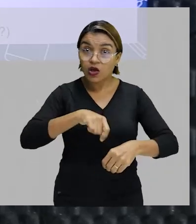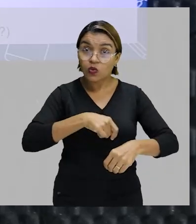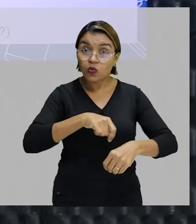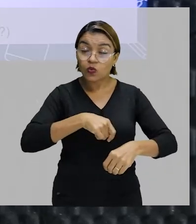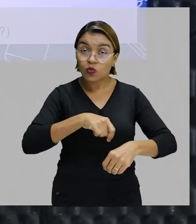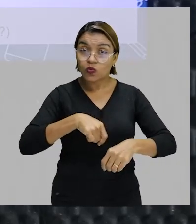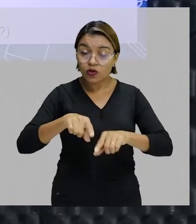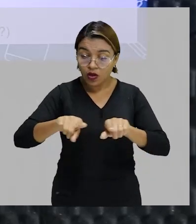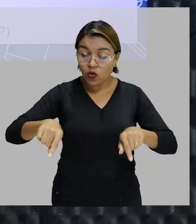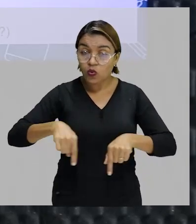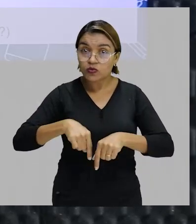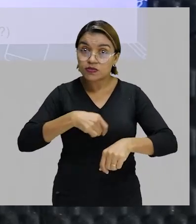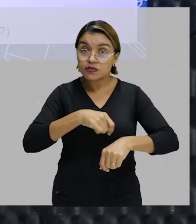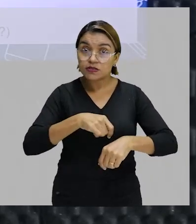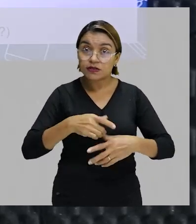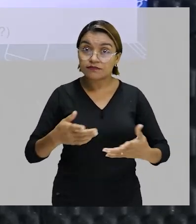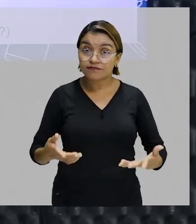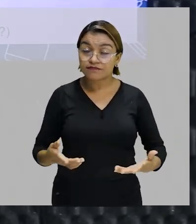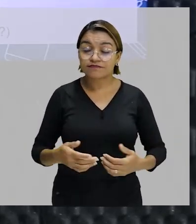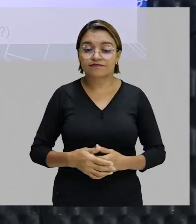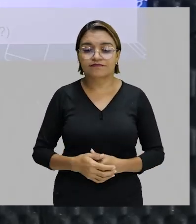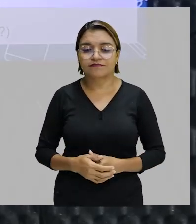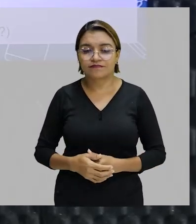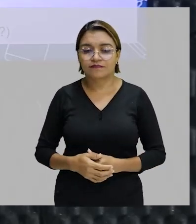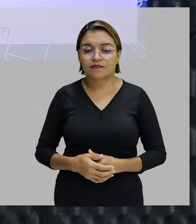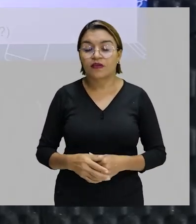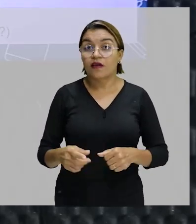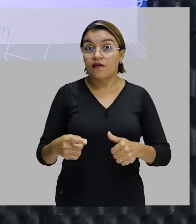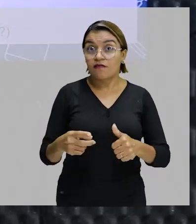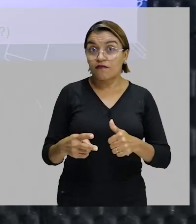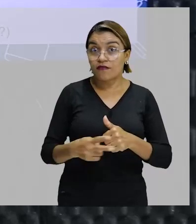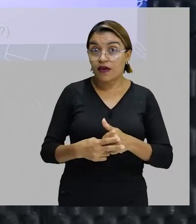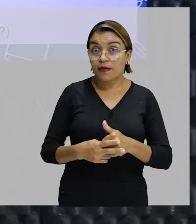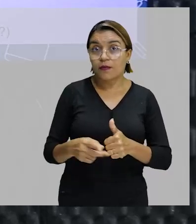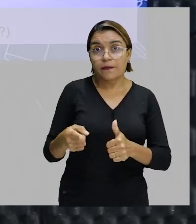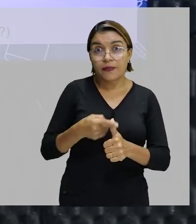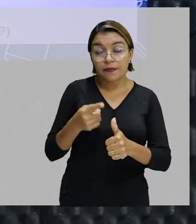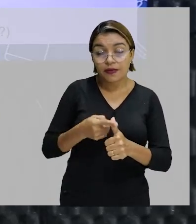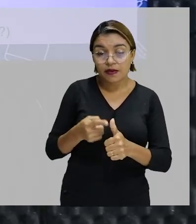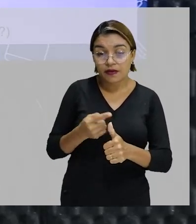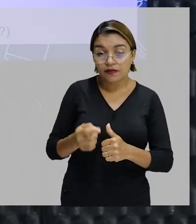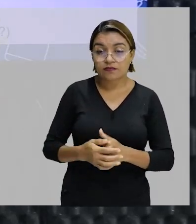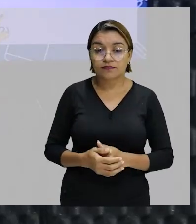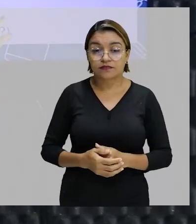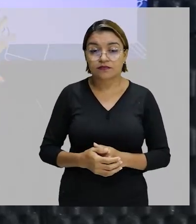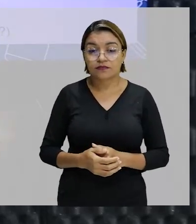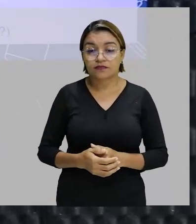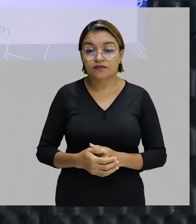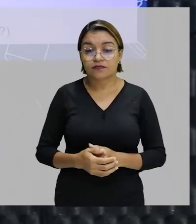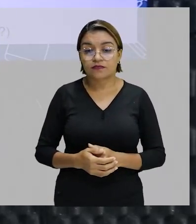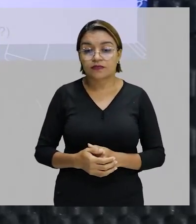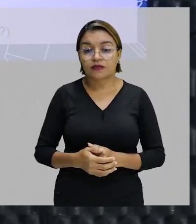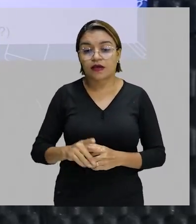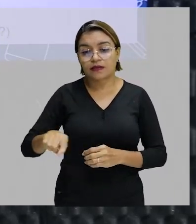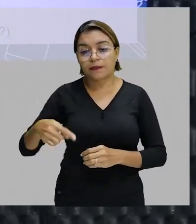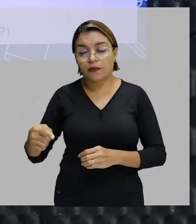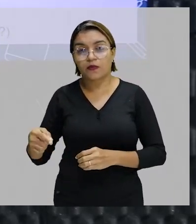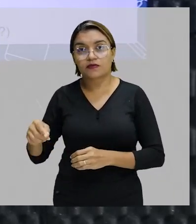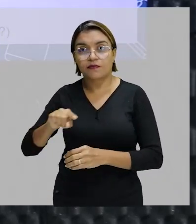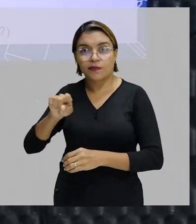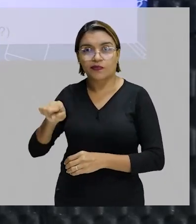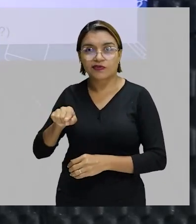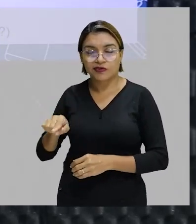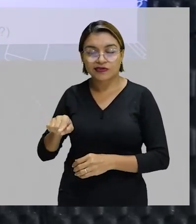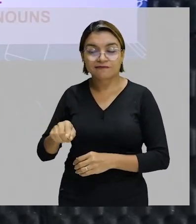Verbo auxiliar primeiro, sujeito, verbo principal, conjugado no particípio, ponto de interrogação lá no